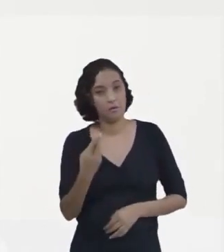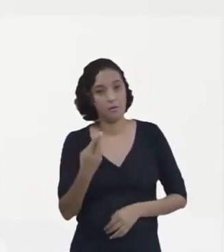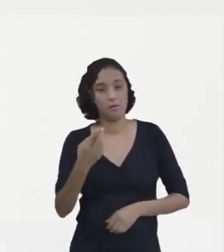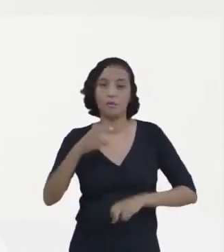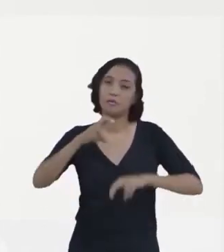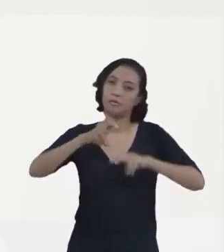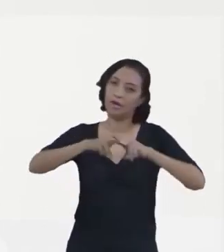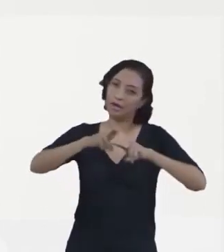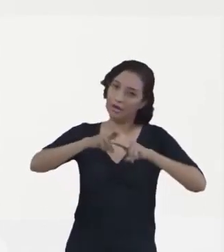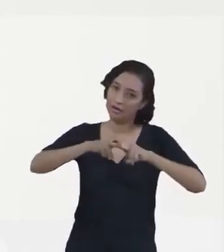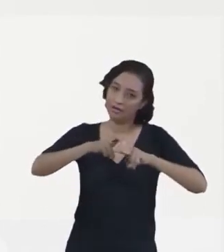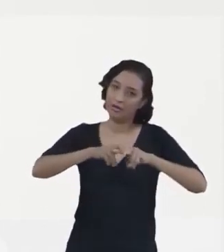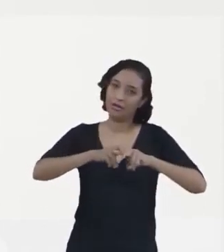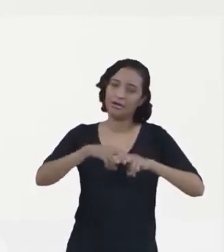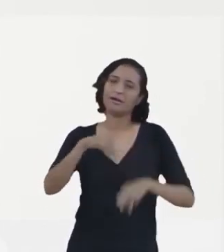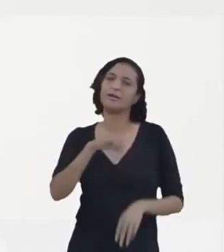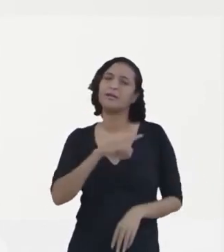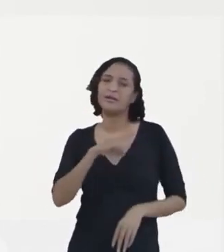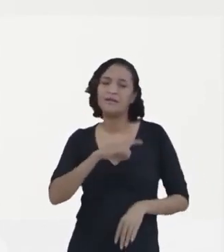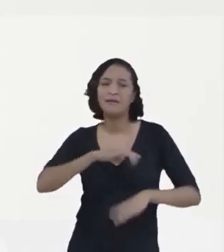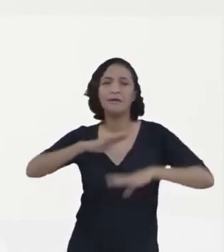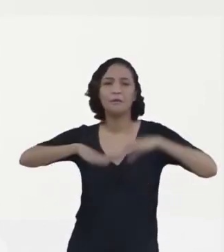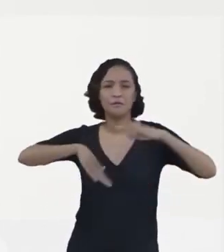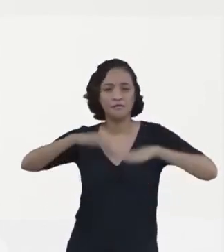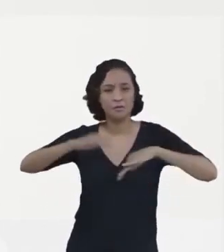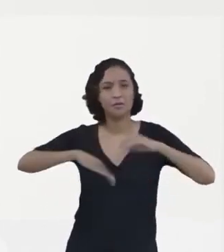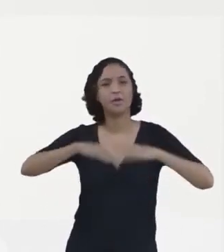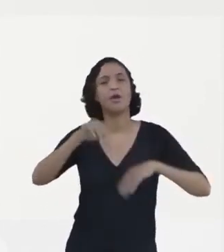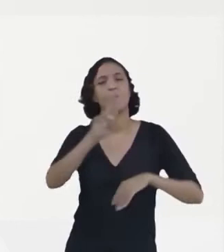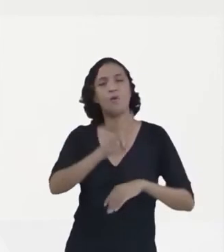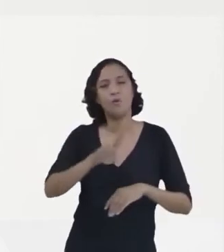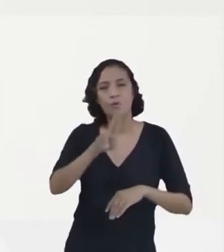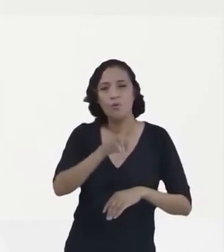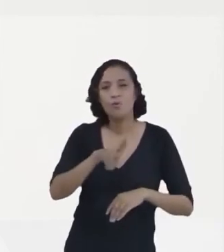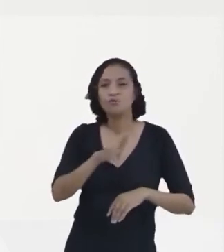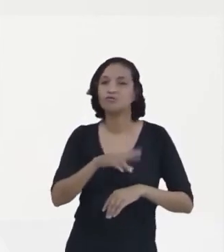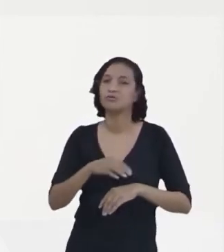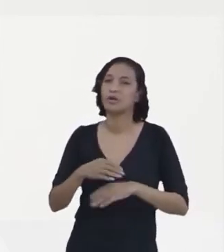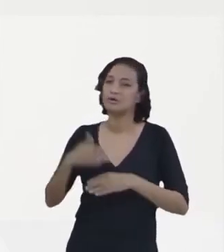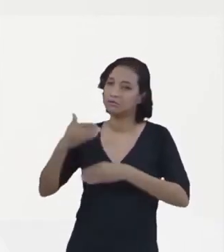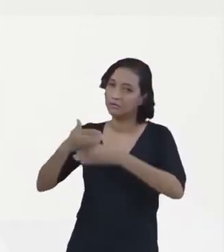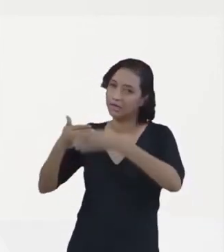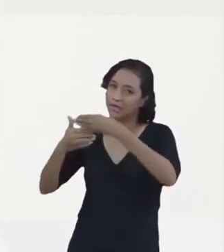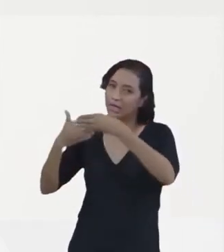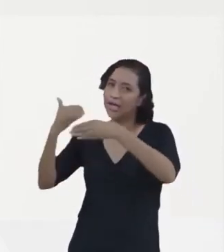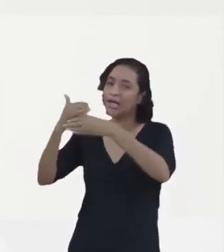pelos marceneiros, pelos carpinteiros, pelos pedreiros. Então, a trena é muito